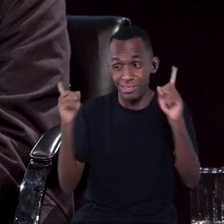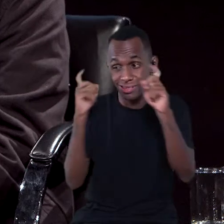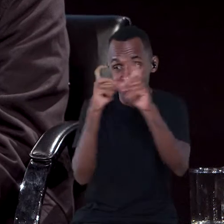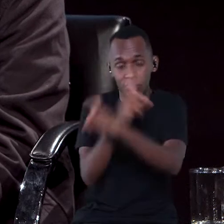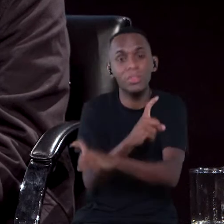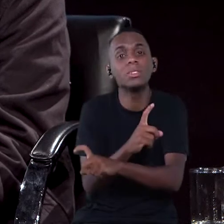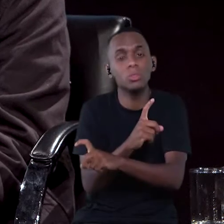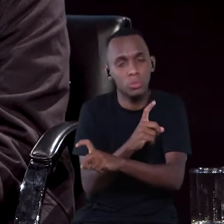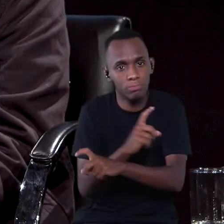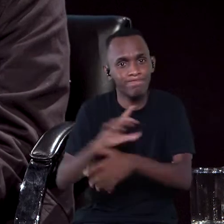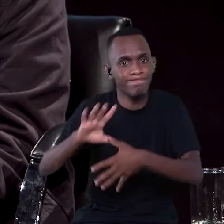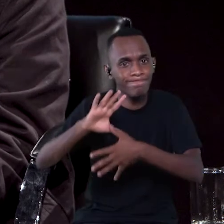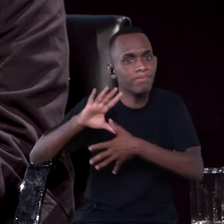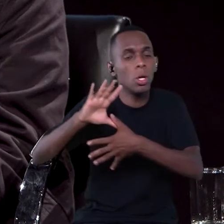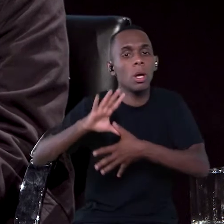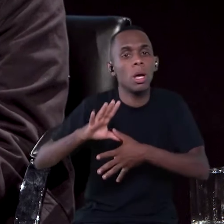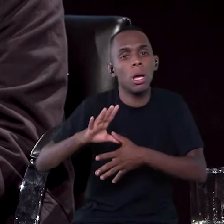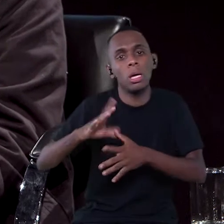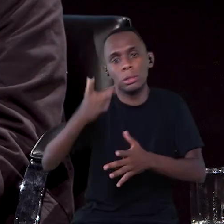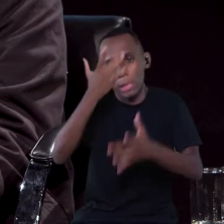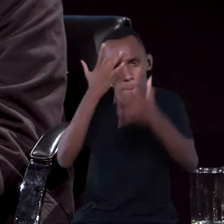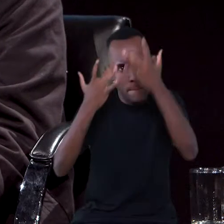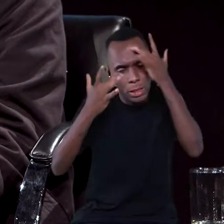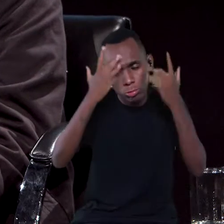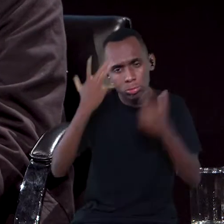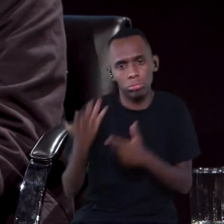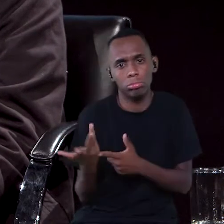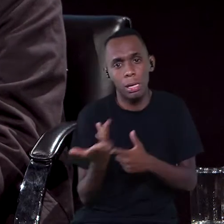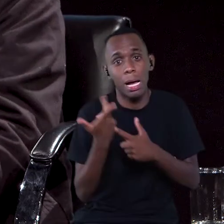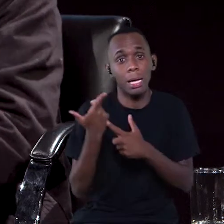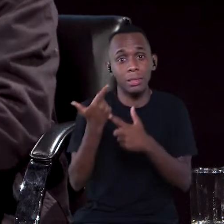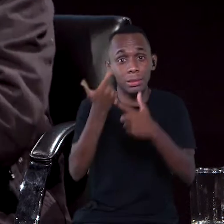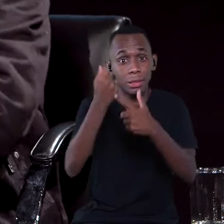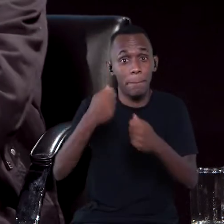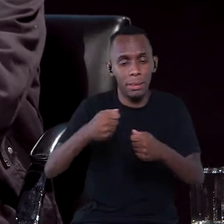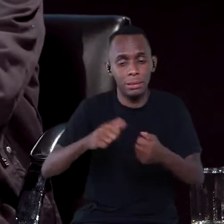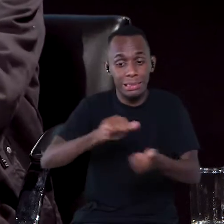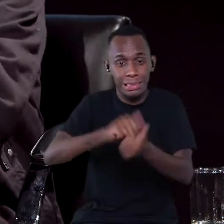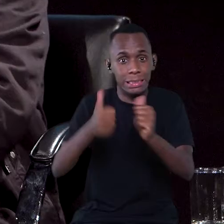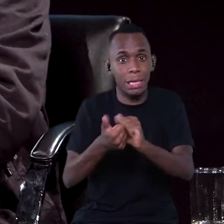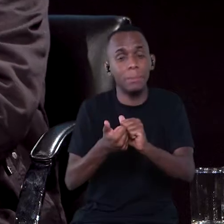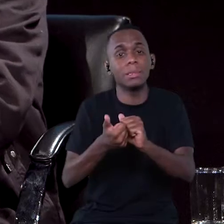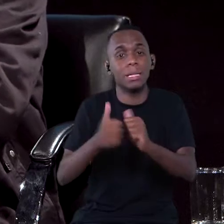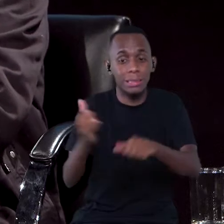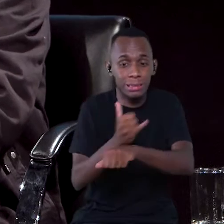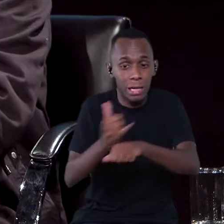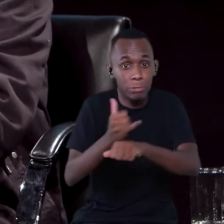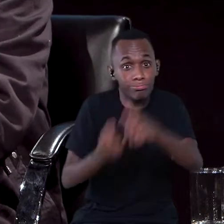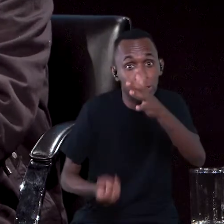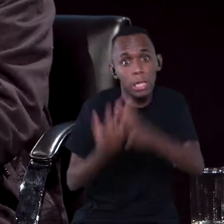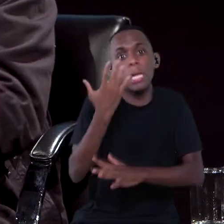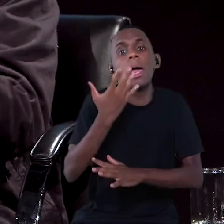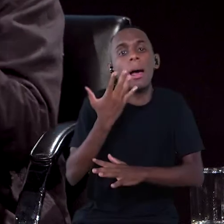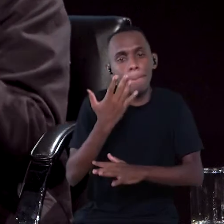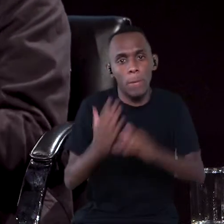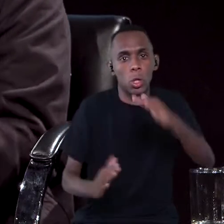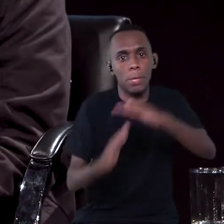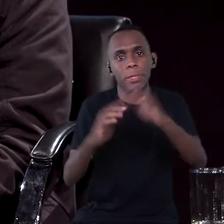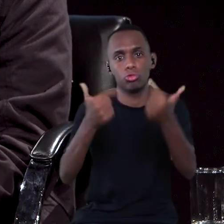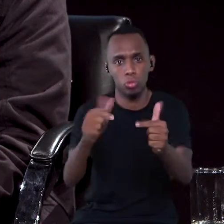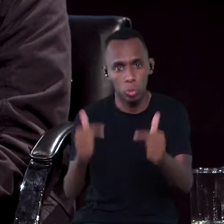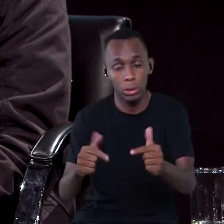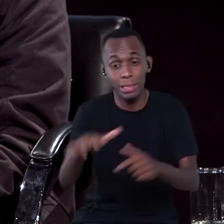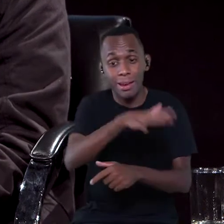Latina, né, em que os artistas e as pessoas, de certo modo, têm que driblar circunstâncias muito adversas, e, no